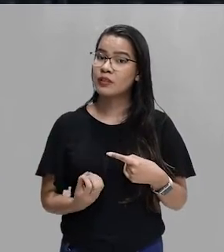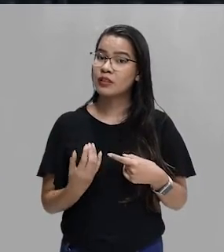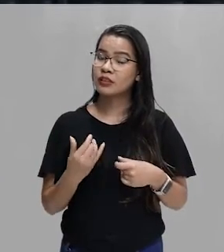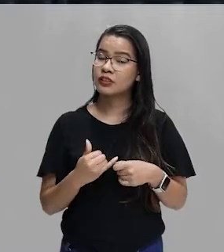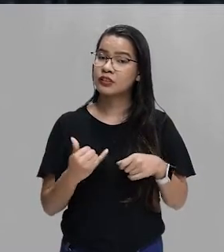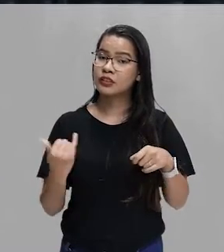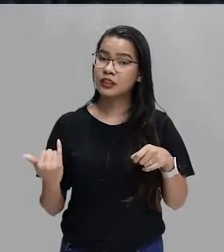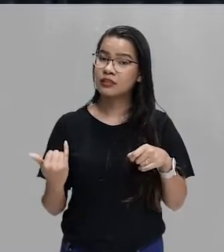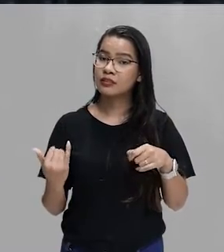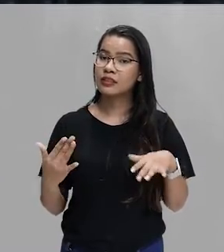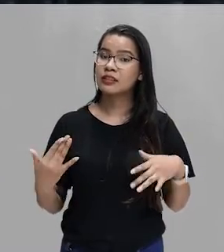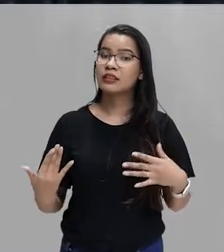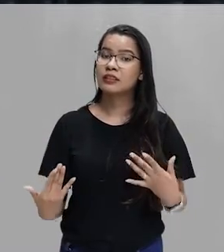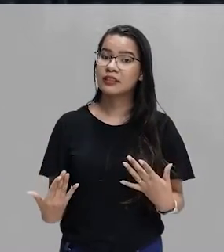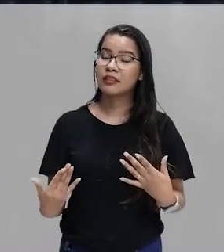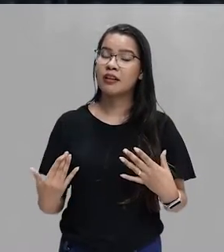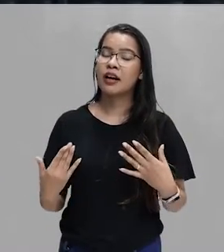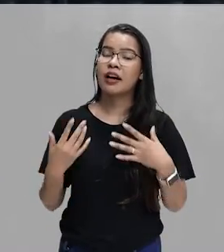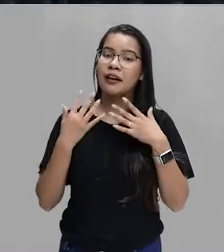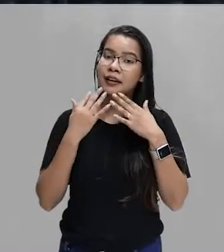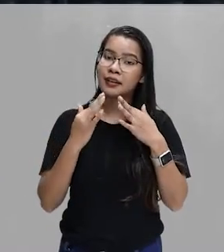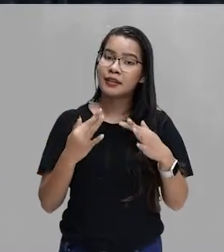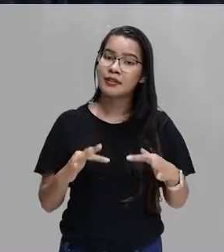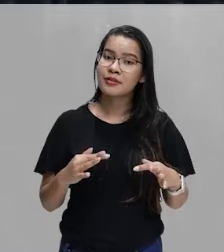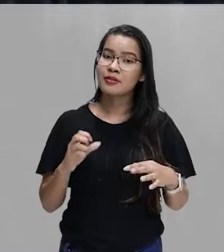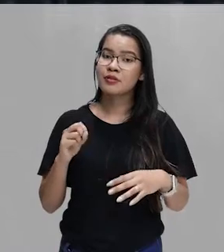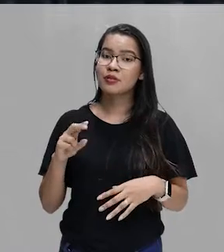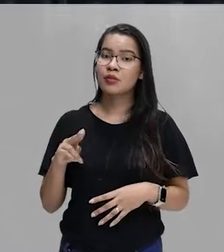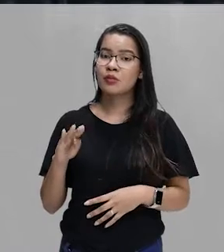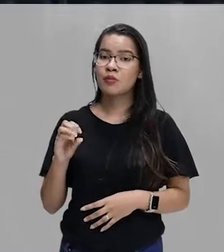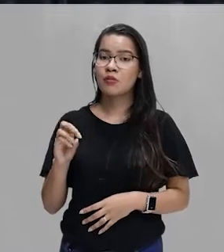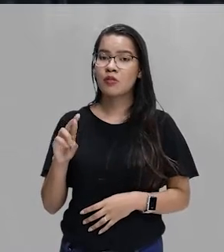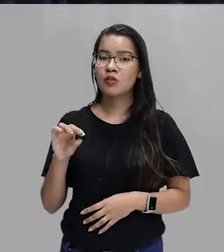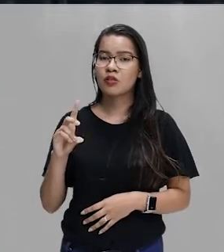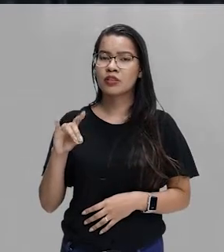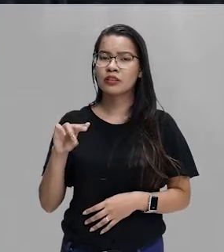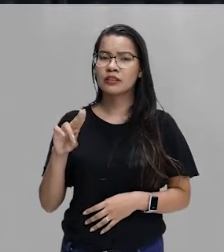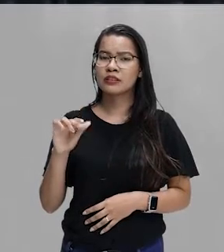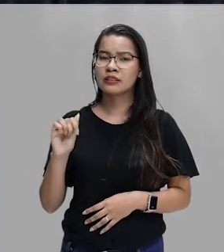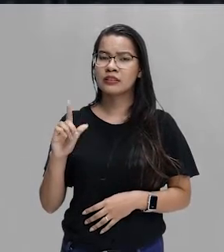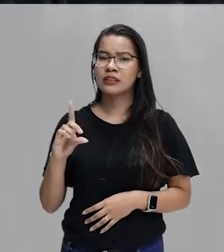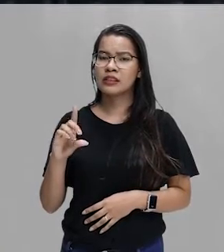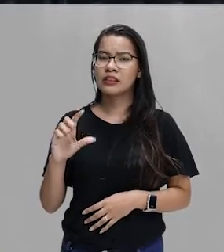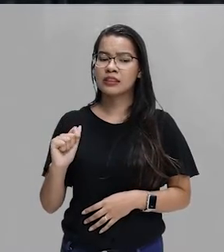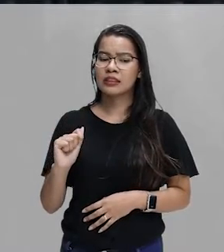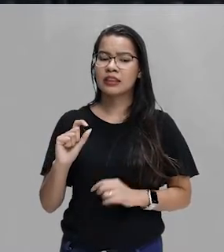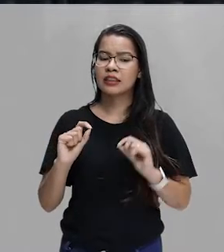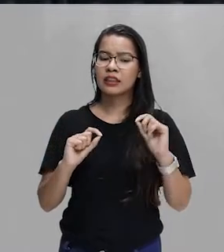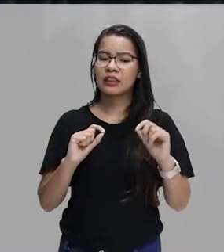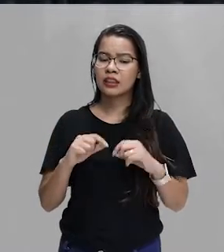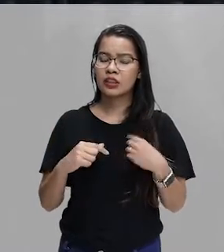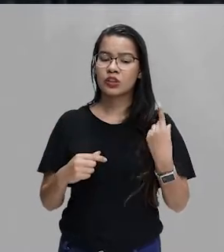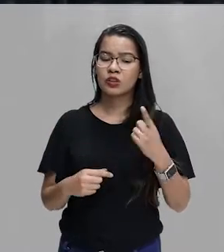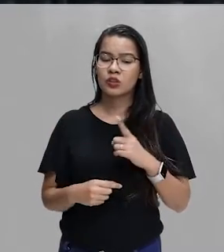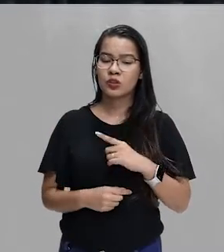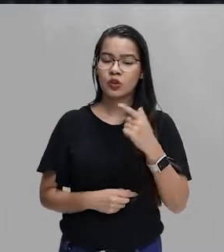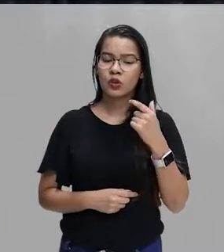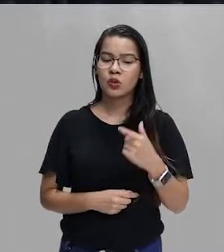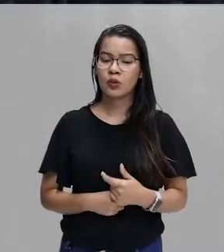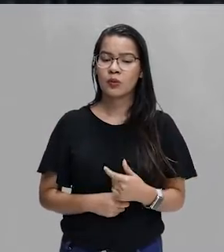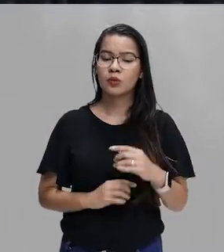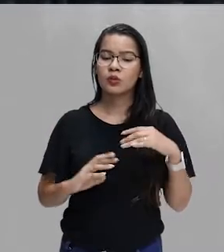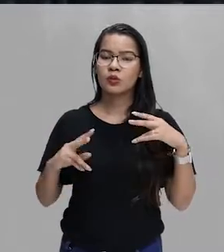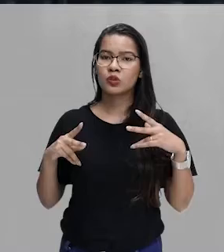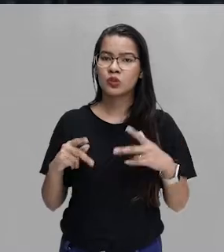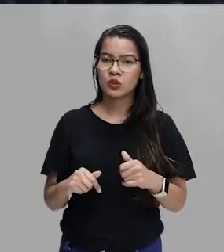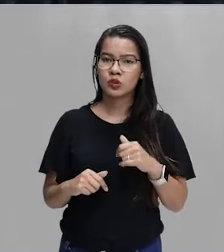indireto. Então, a oração subordinada de que somos todos mortais